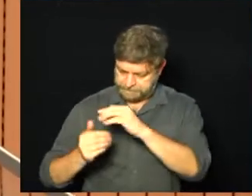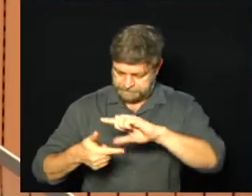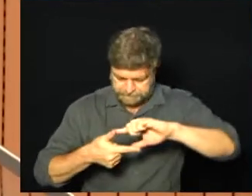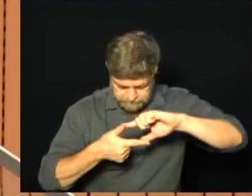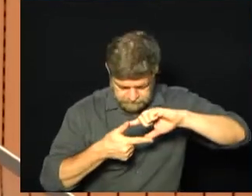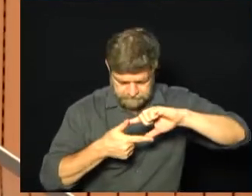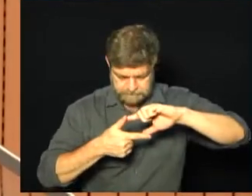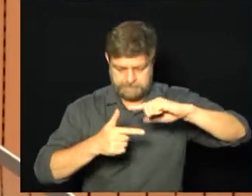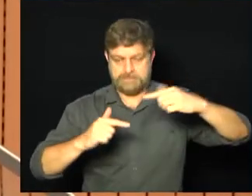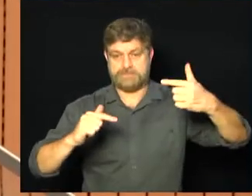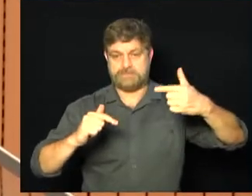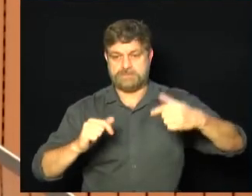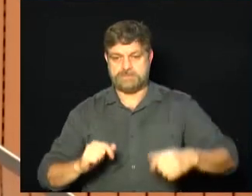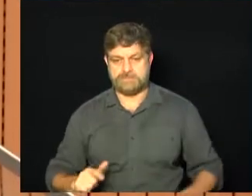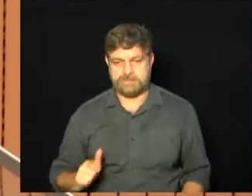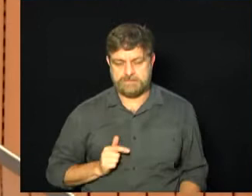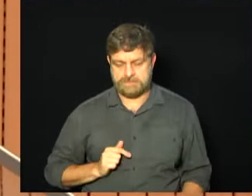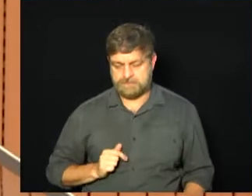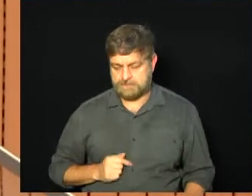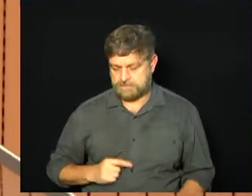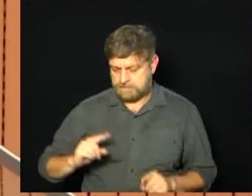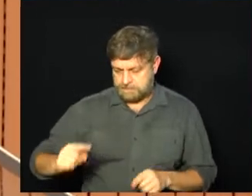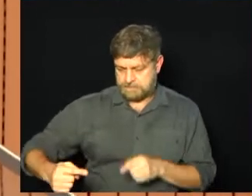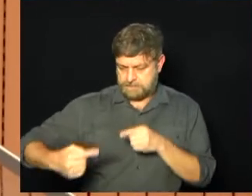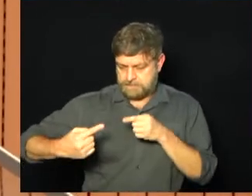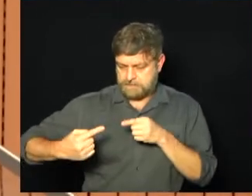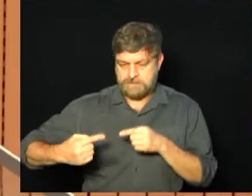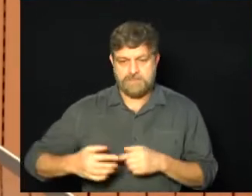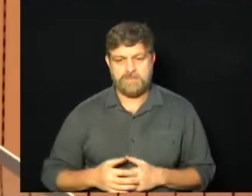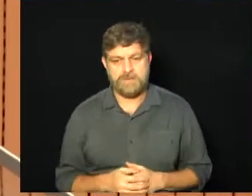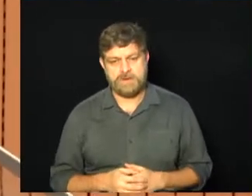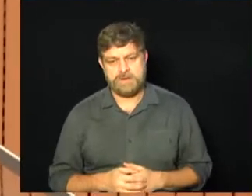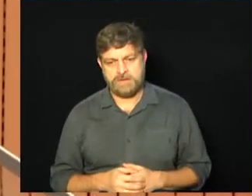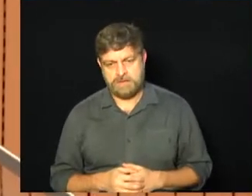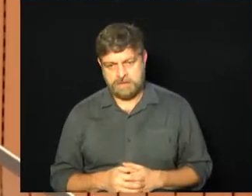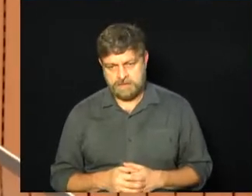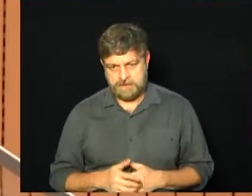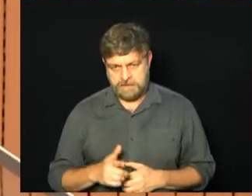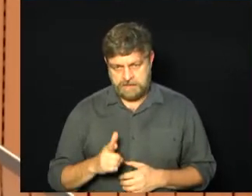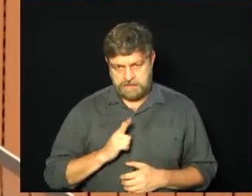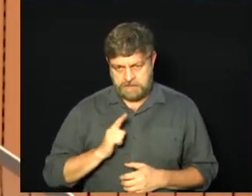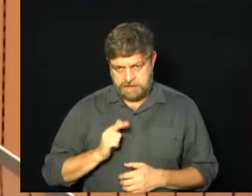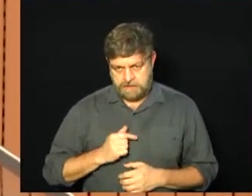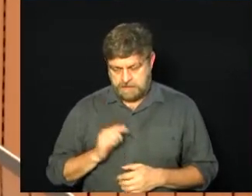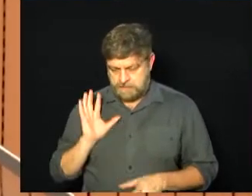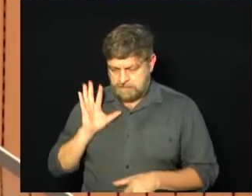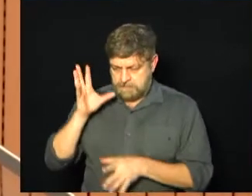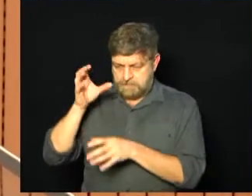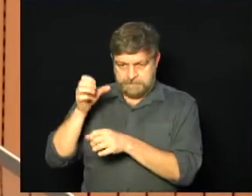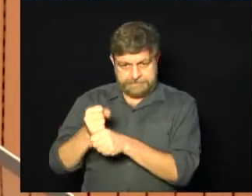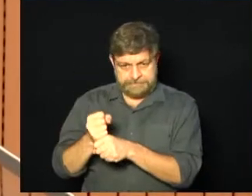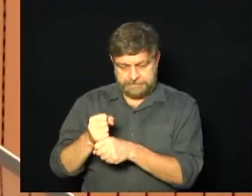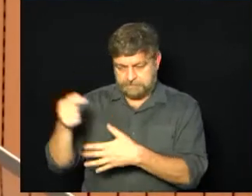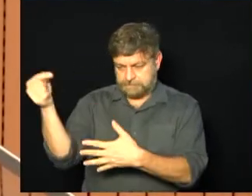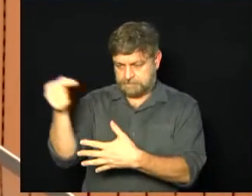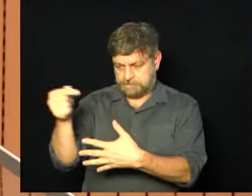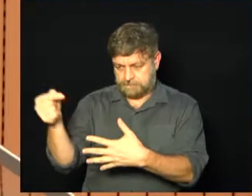evoluído, moderno e provocativo. E a centelha dessa congregação de